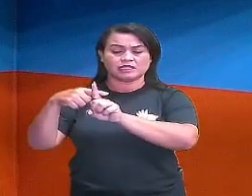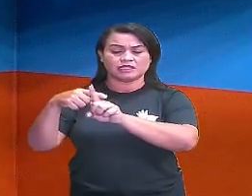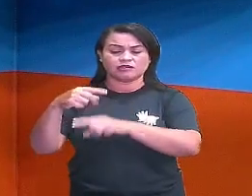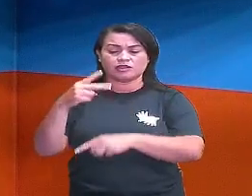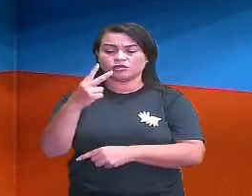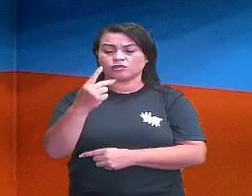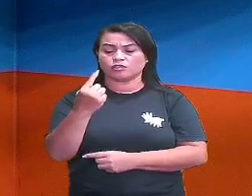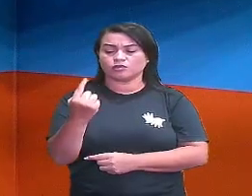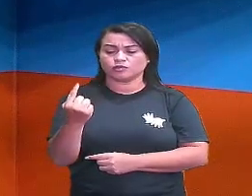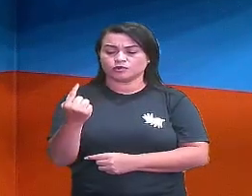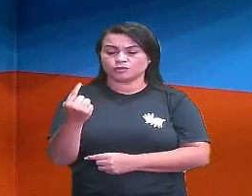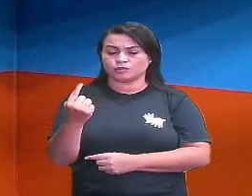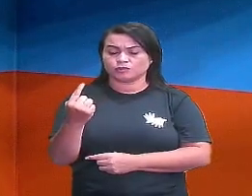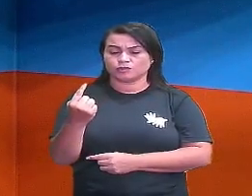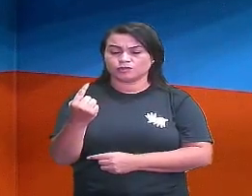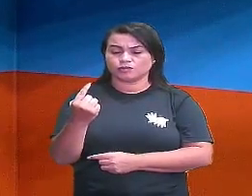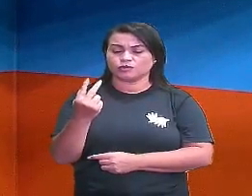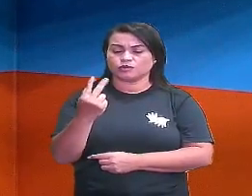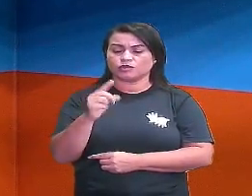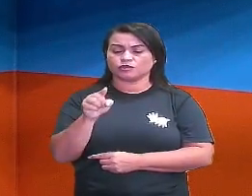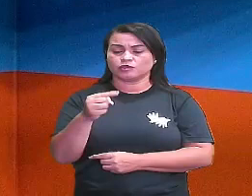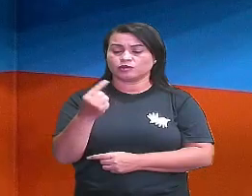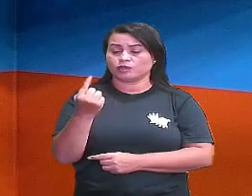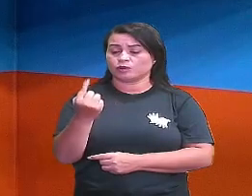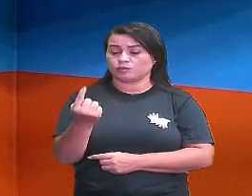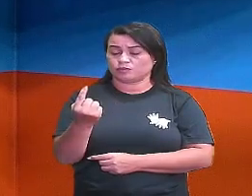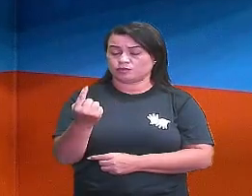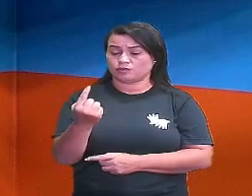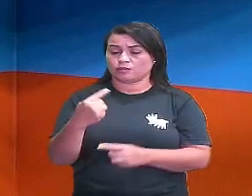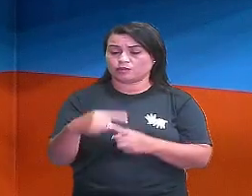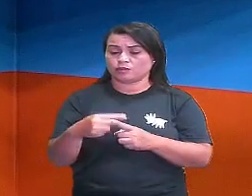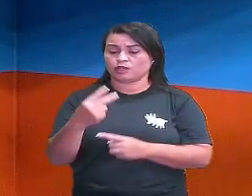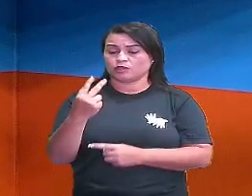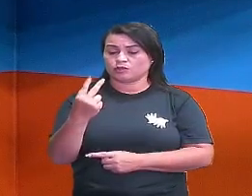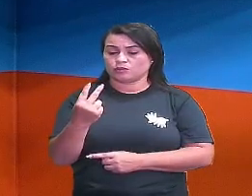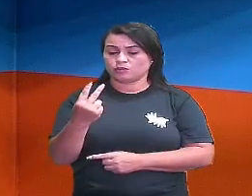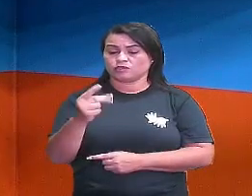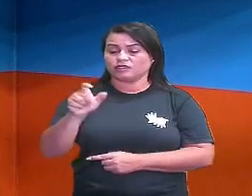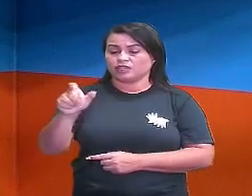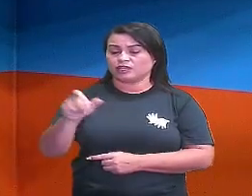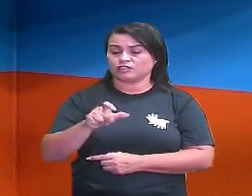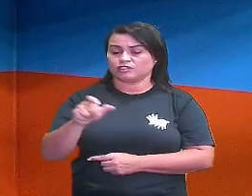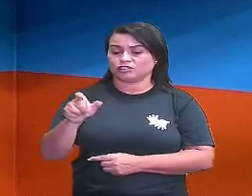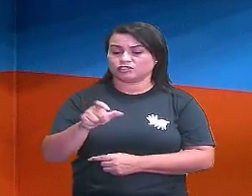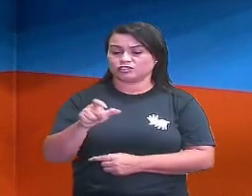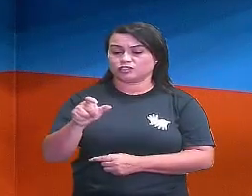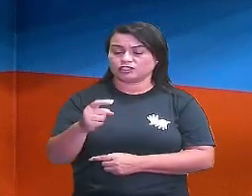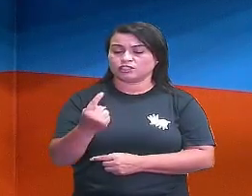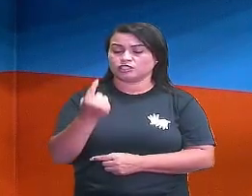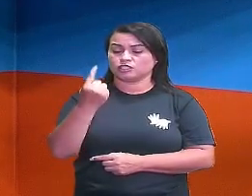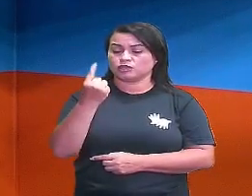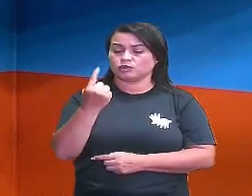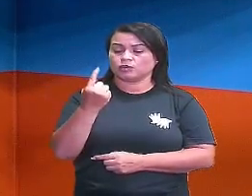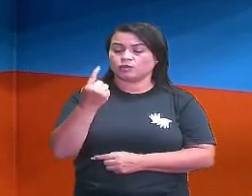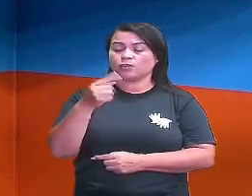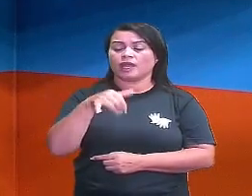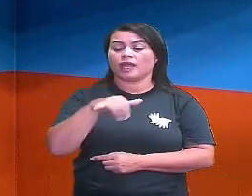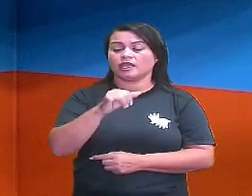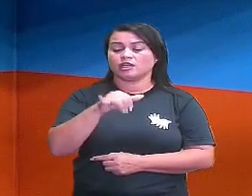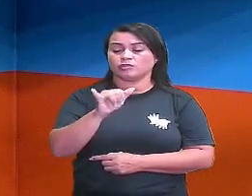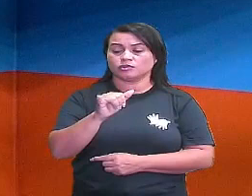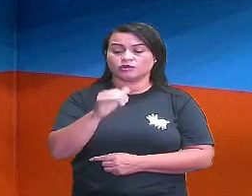2, 1, né? 2,1, que 2 representa quem? X e 1 representa quem?